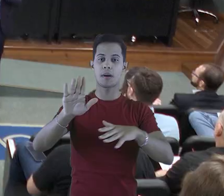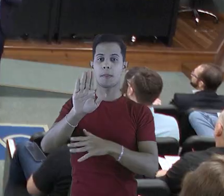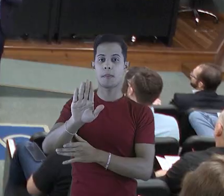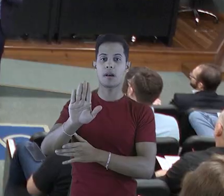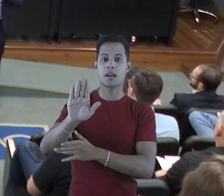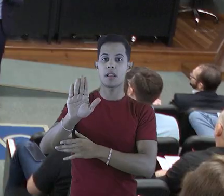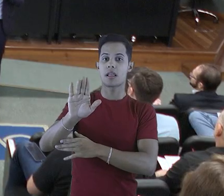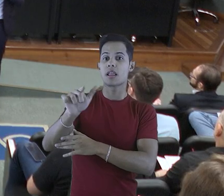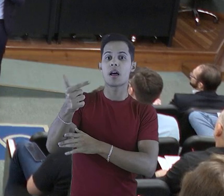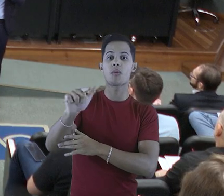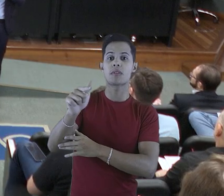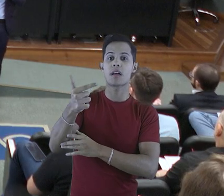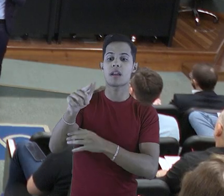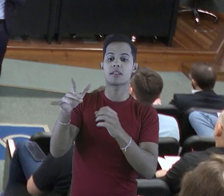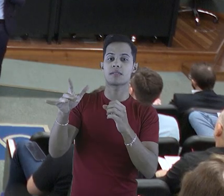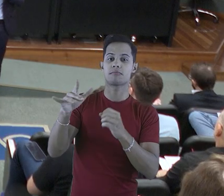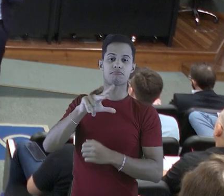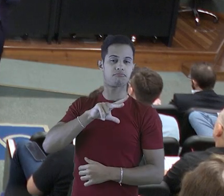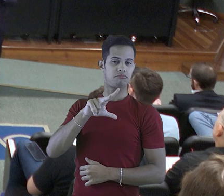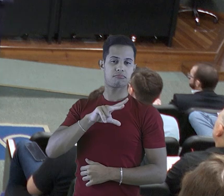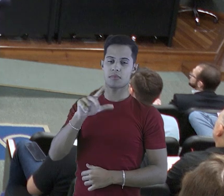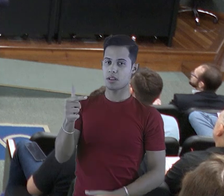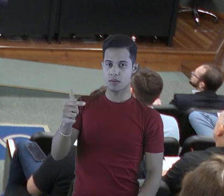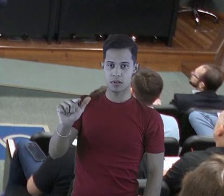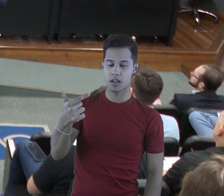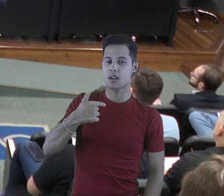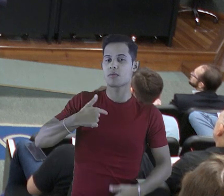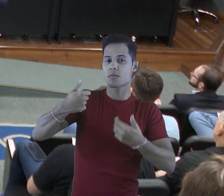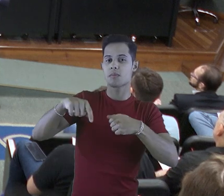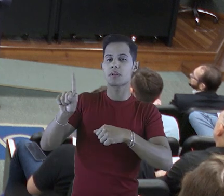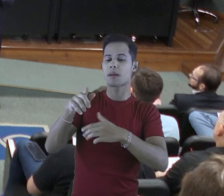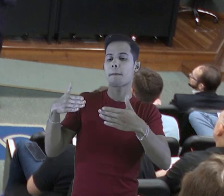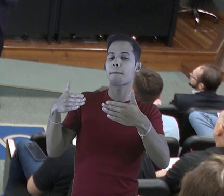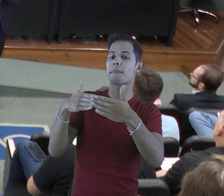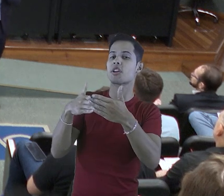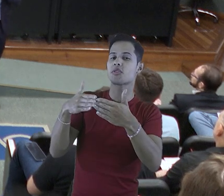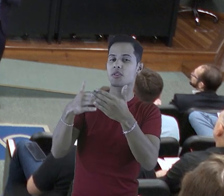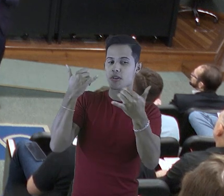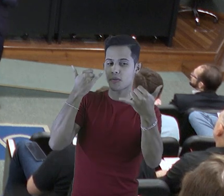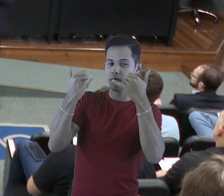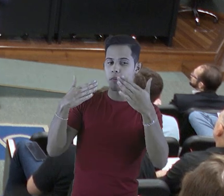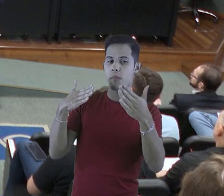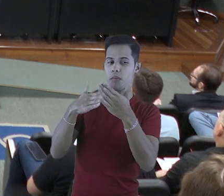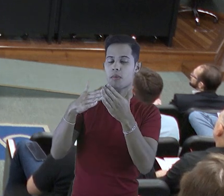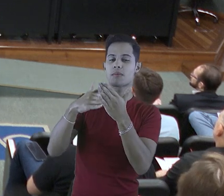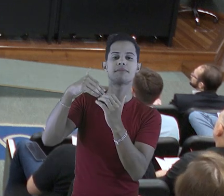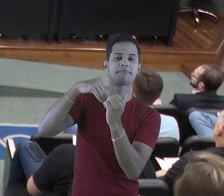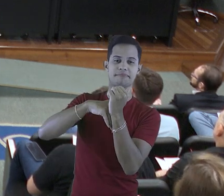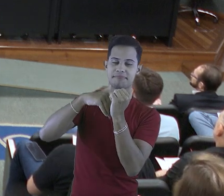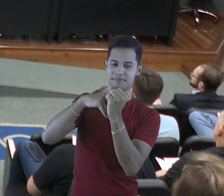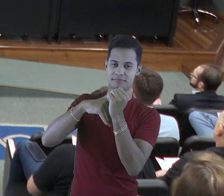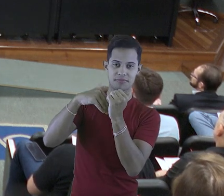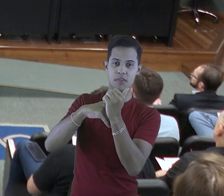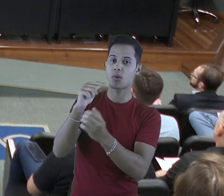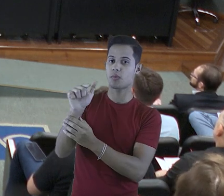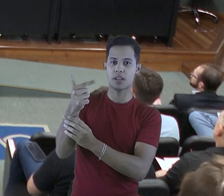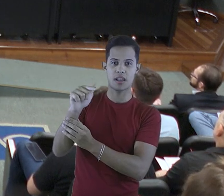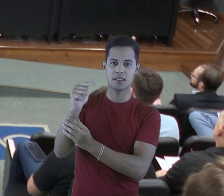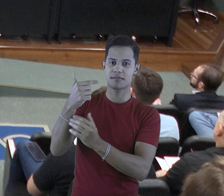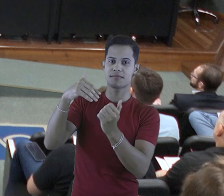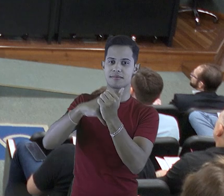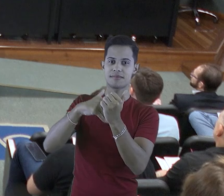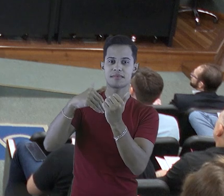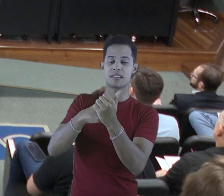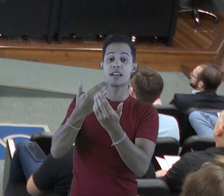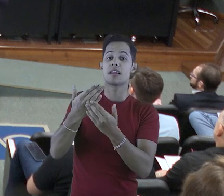eu não tenho sigilo, então eu não preciso impedir a informação em relação à sua